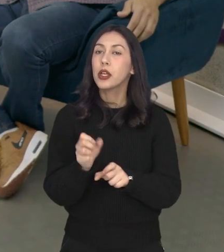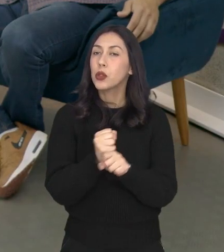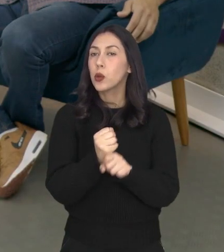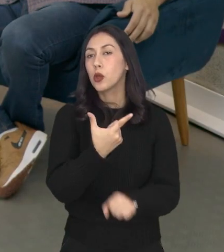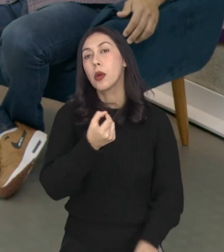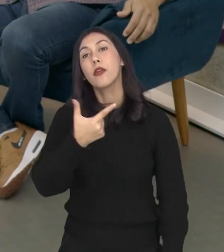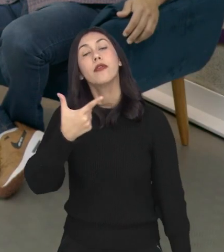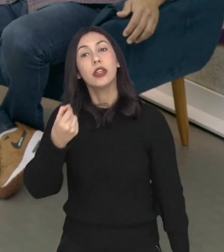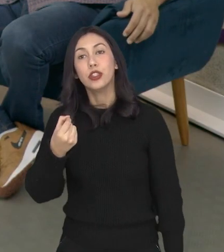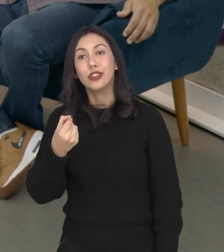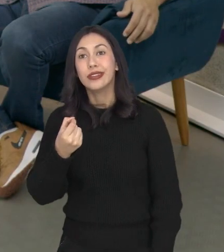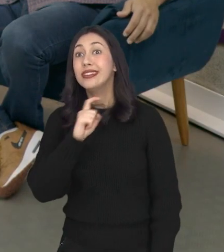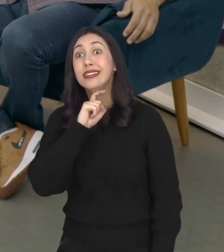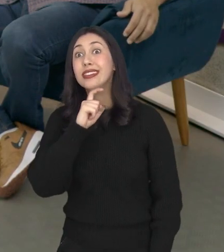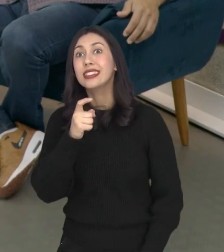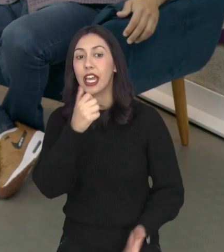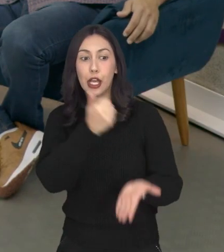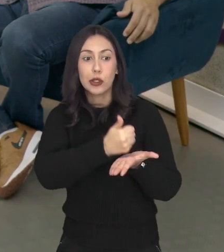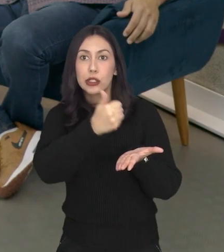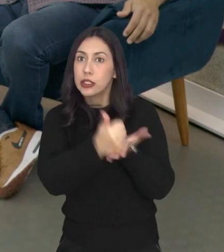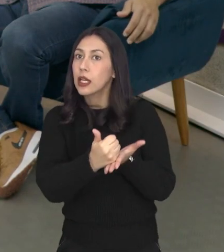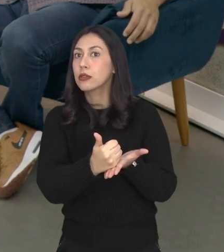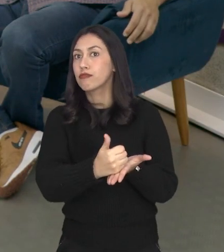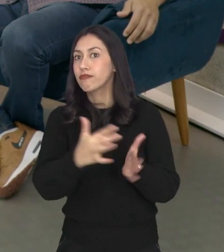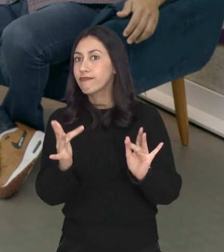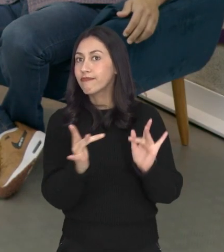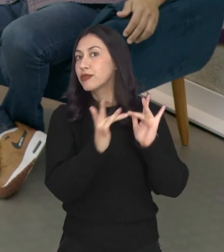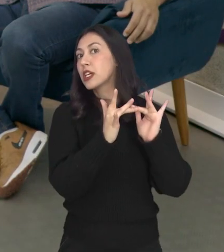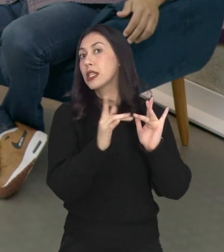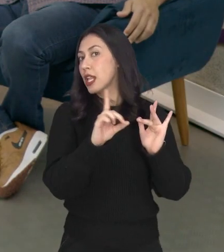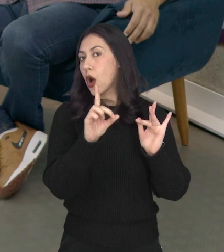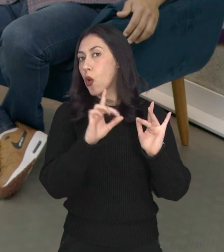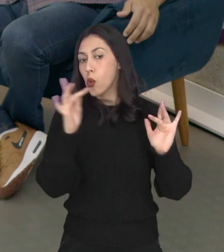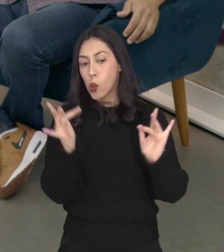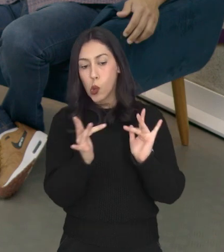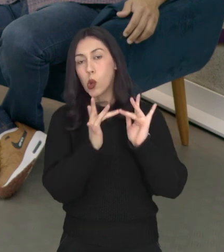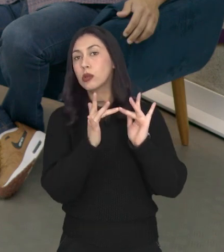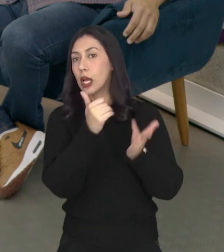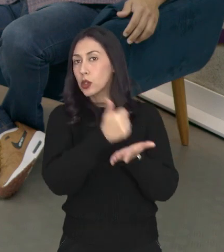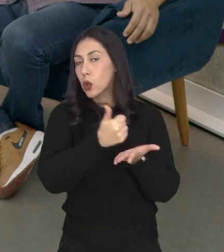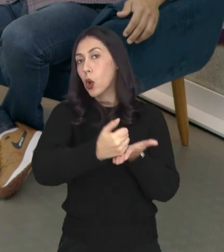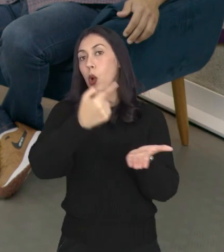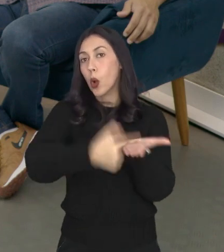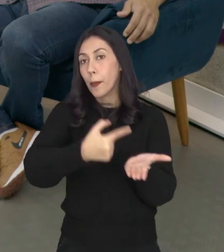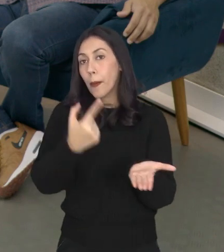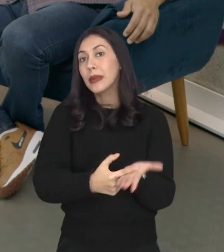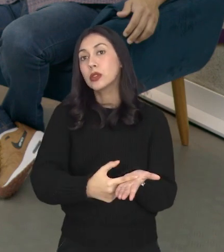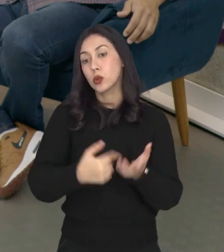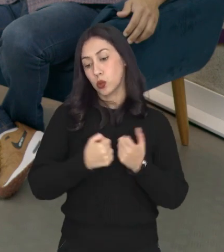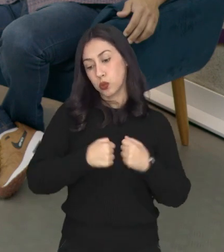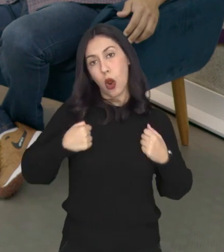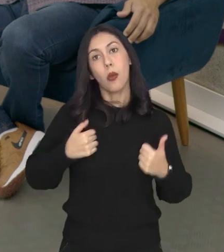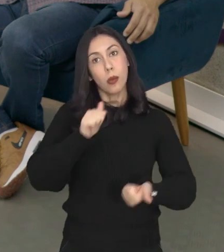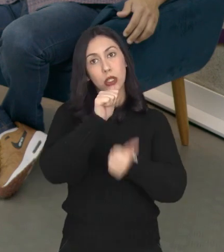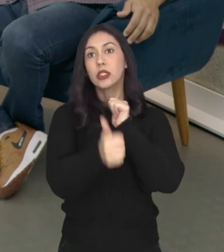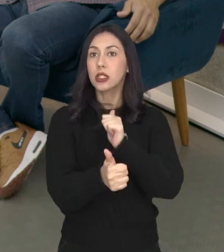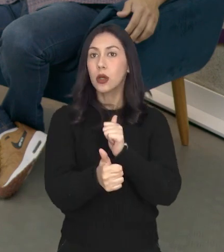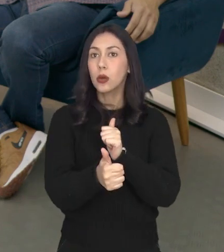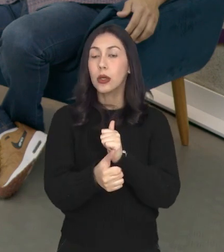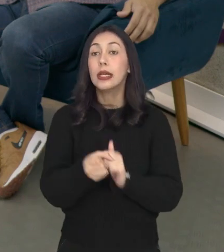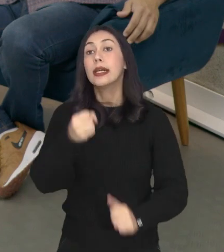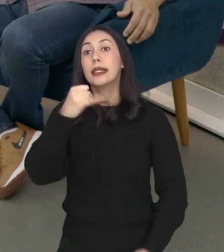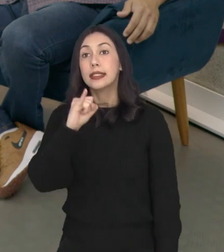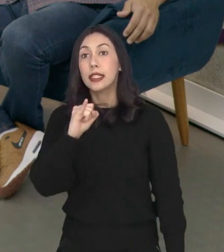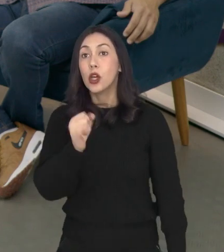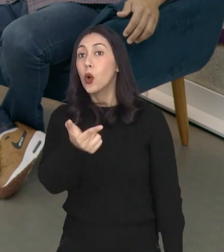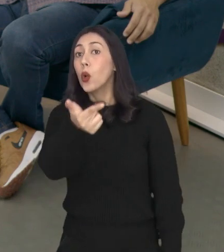aqui mesmo na Sub-20, nenhum desses atletas é vinculado ao São José Esporte Clube, é vinculado ao Atleta Cidadão. Se caso um desses se destaque e